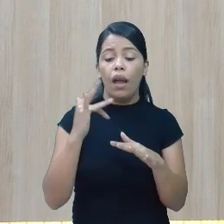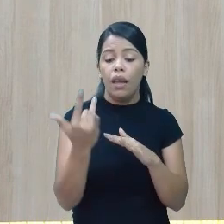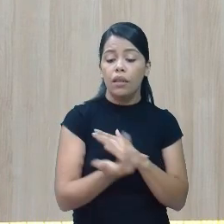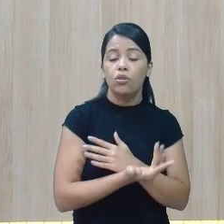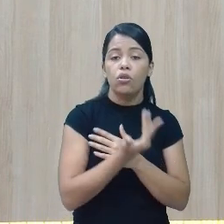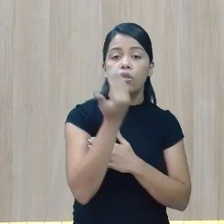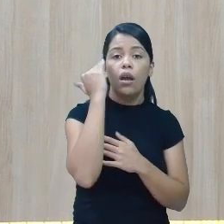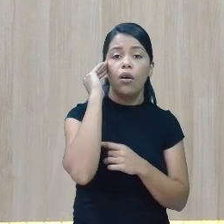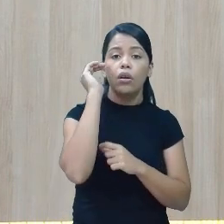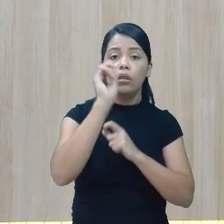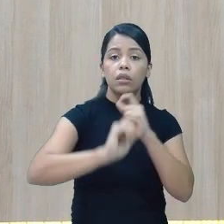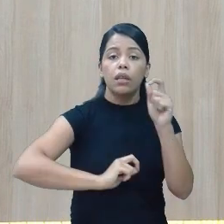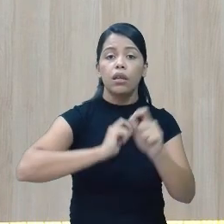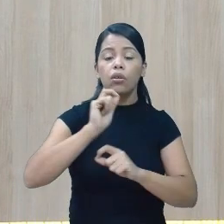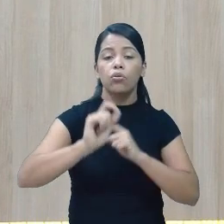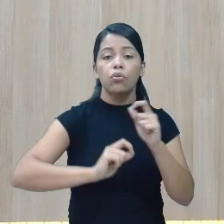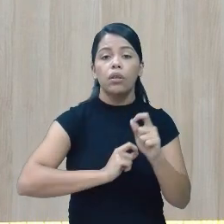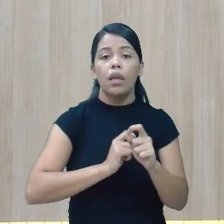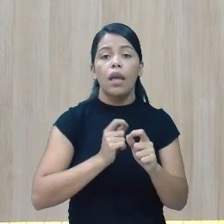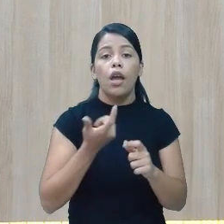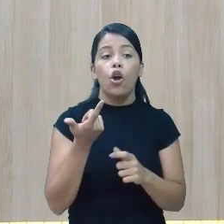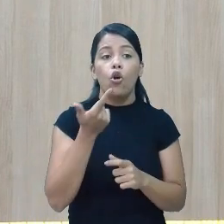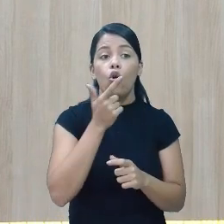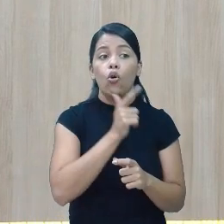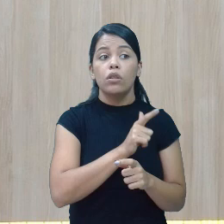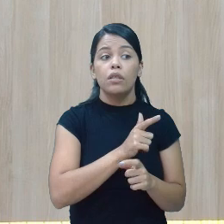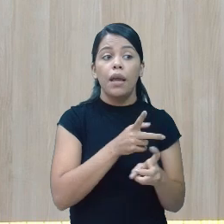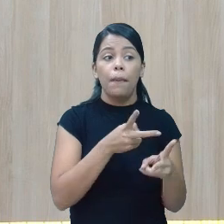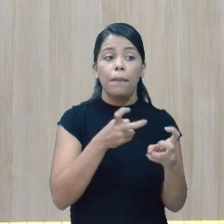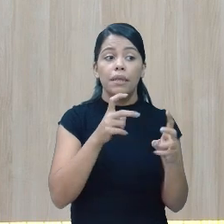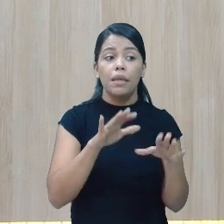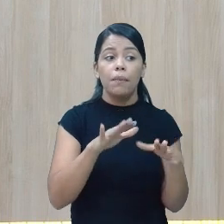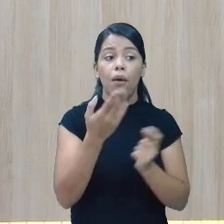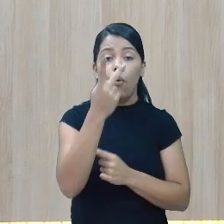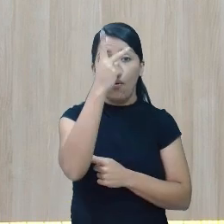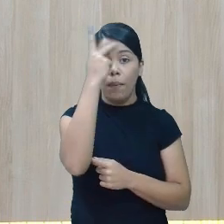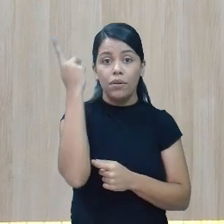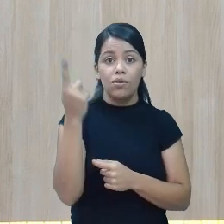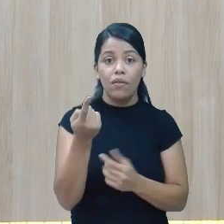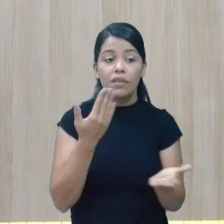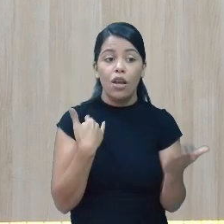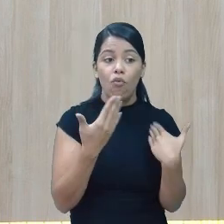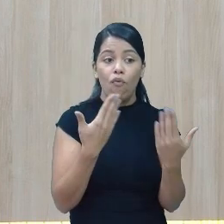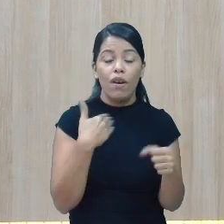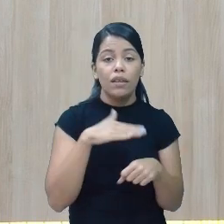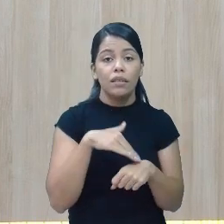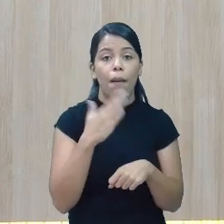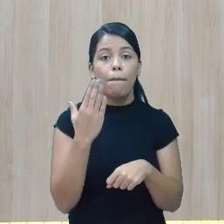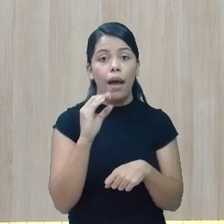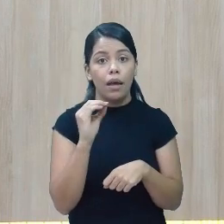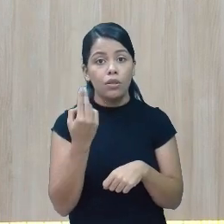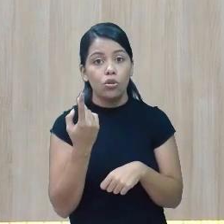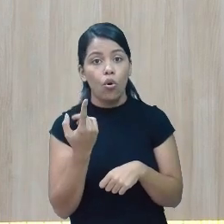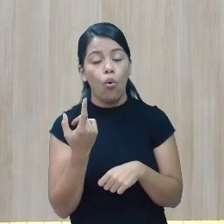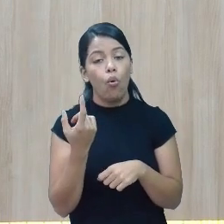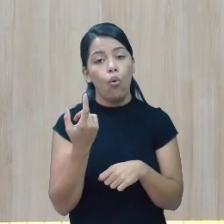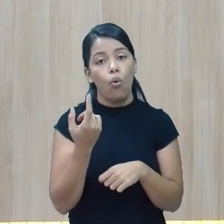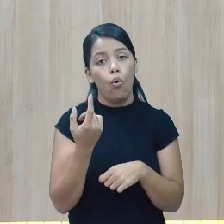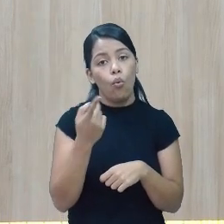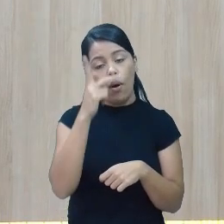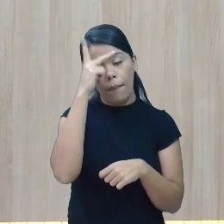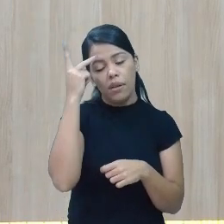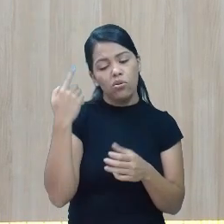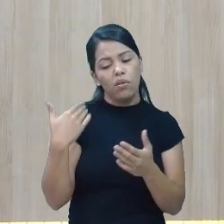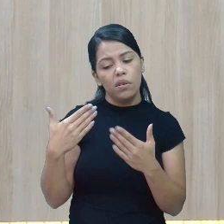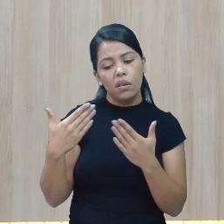modo que ela consegue dizer quem é mais próximo e quem é mais afastado de você com relação àquela determinada